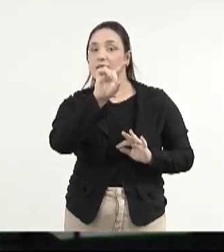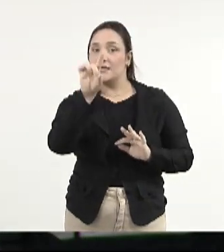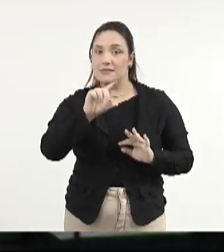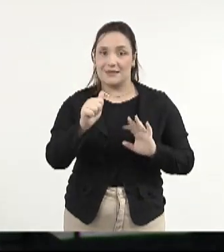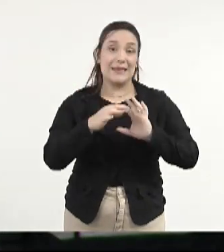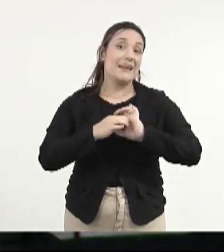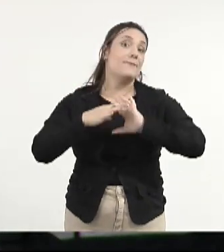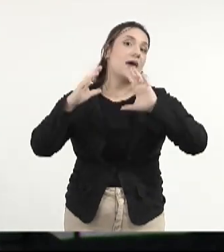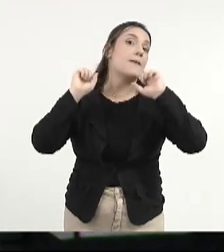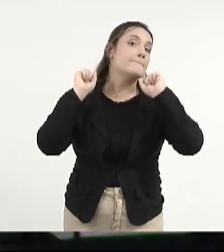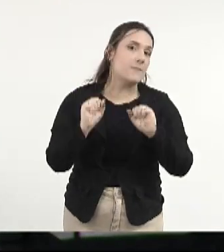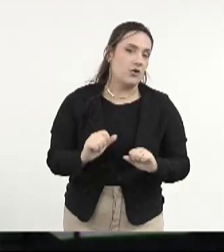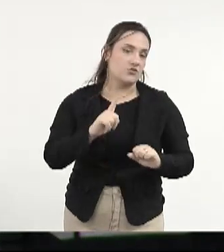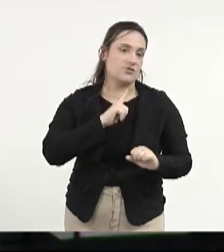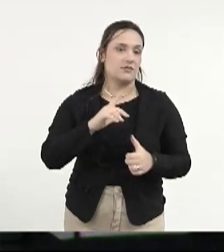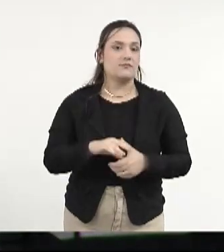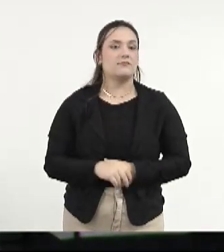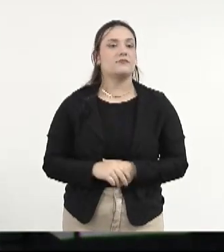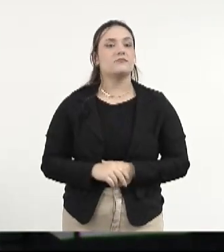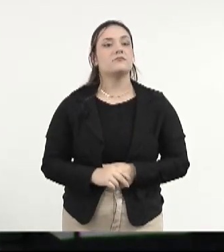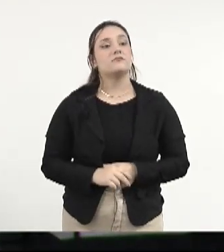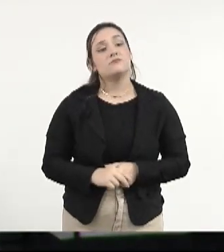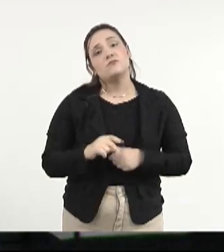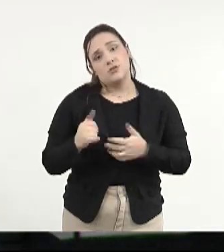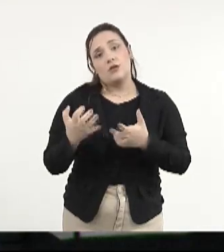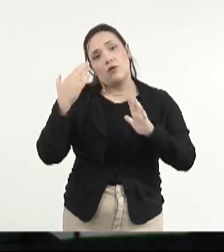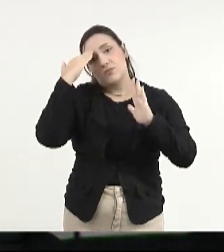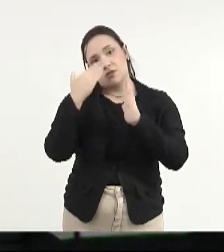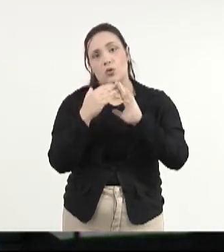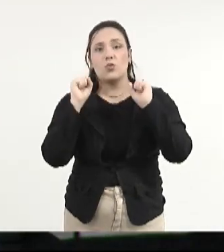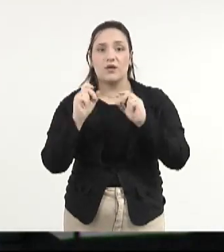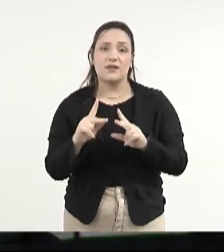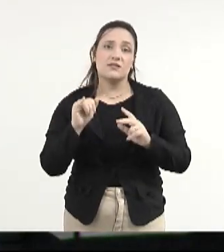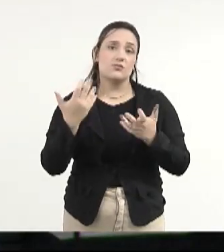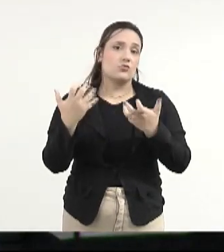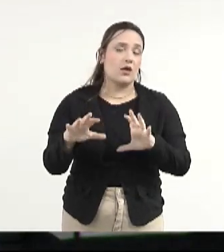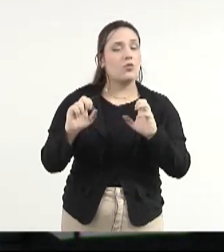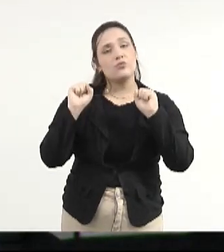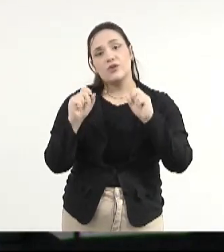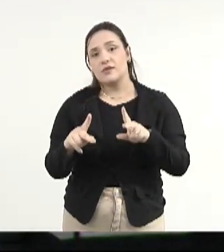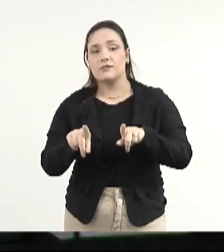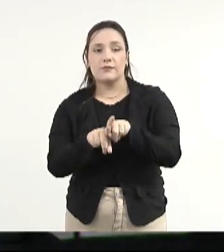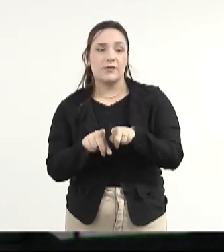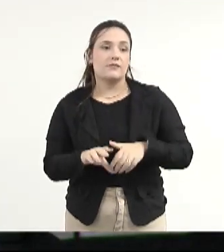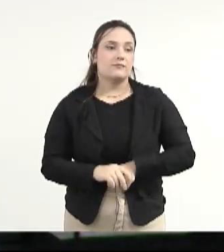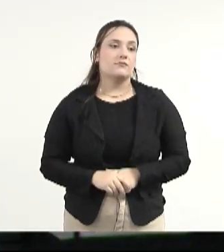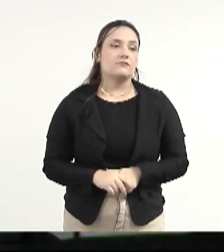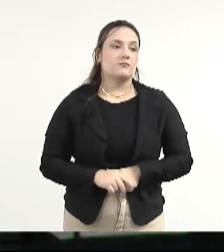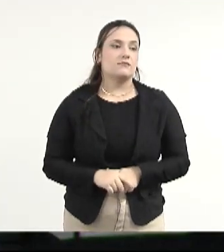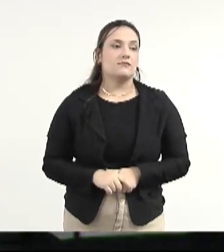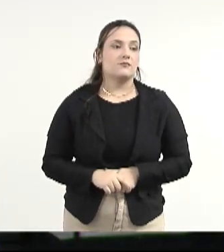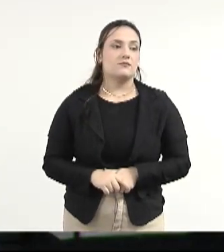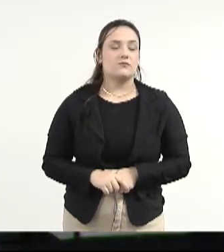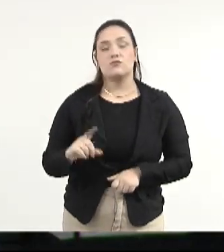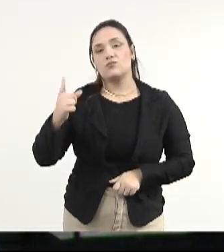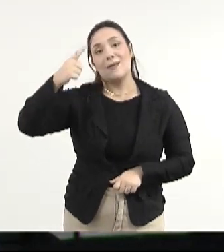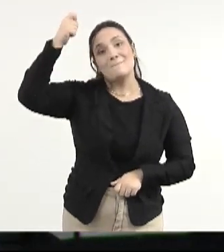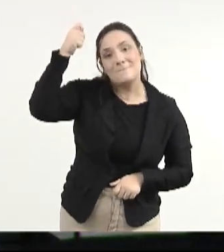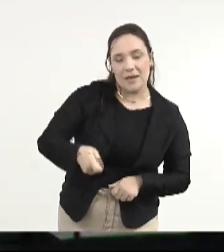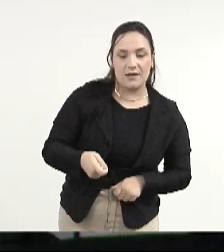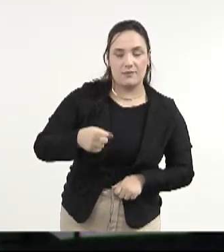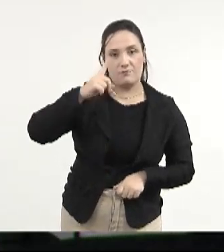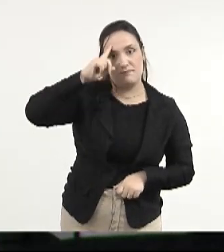aí, então, cumpre-se quem quiser ou não, mas não está